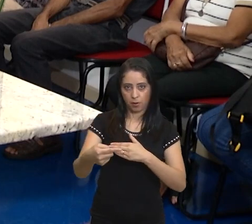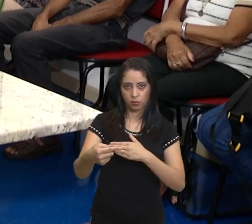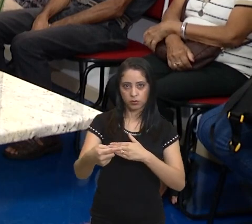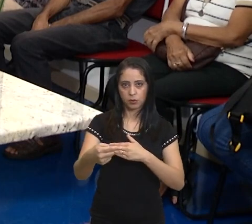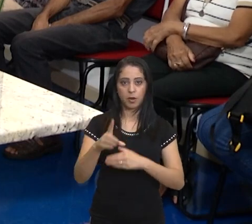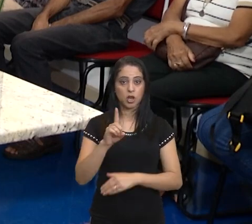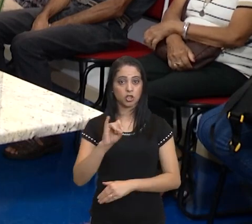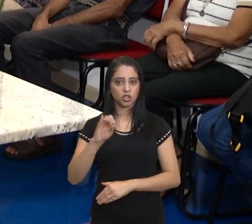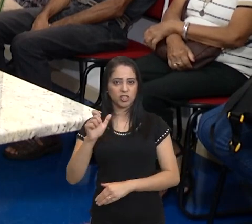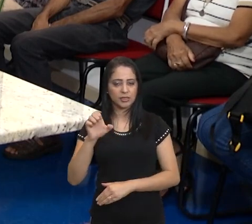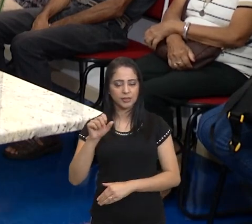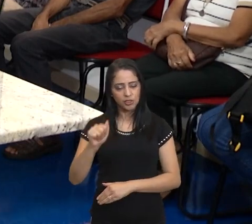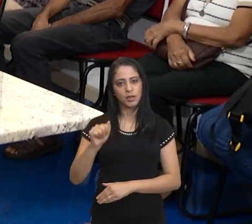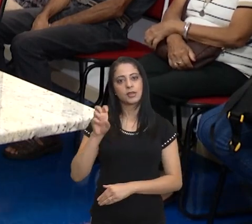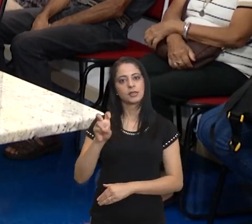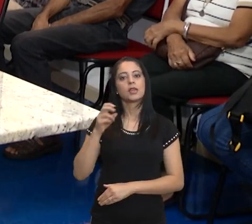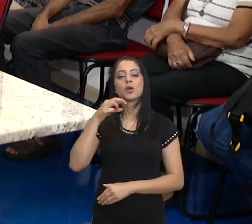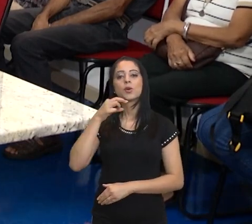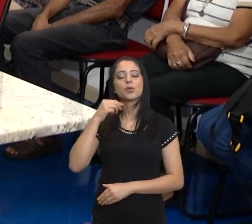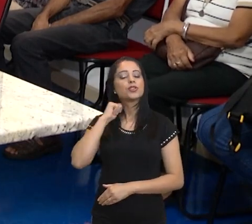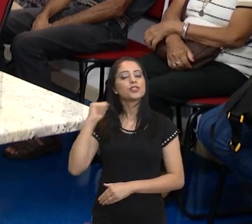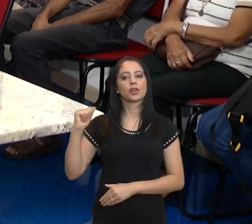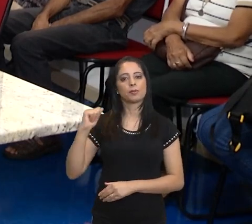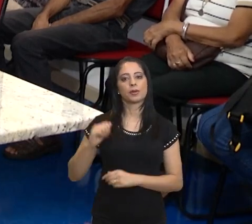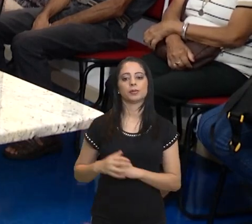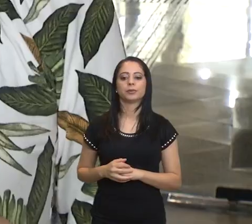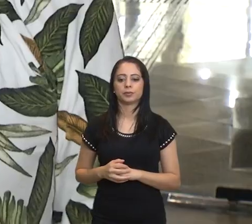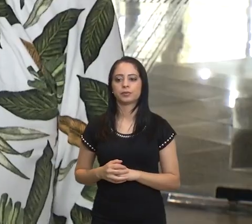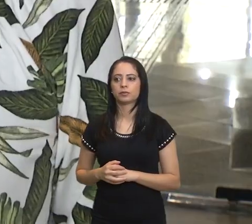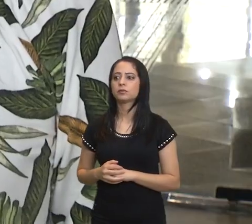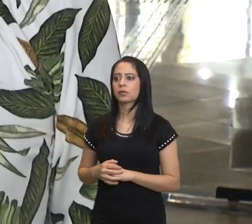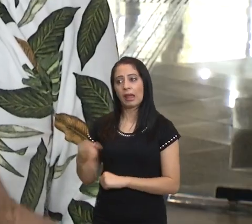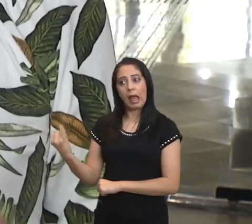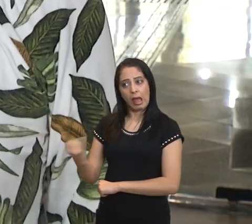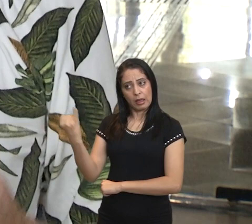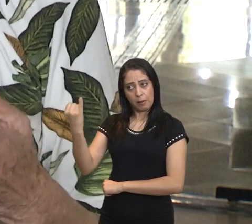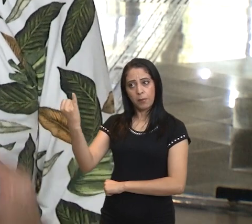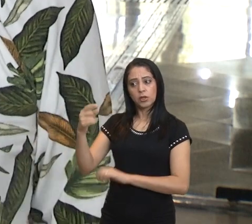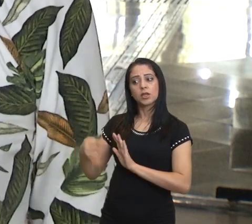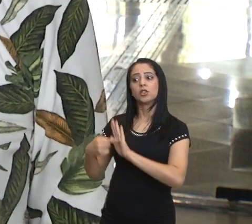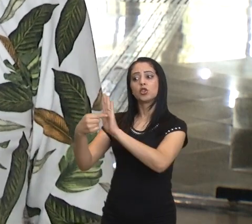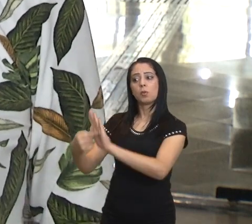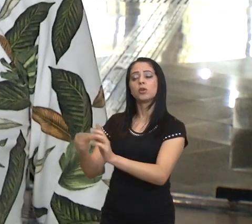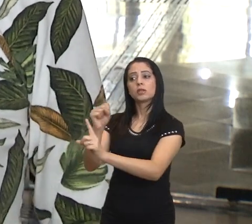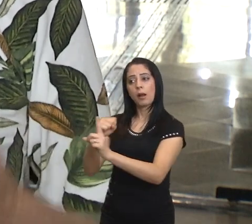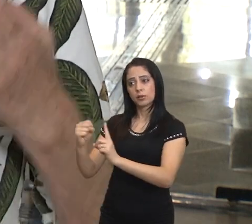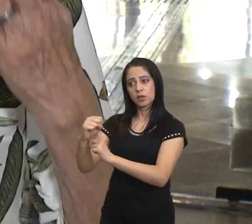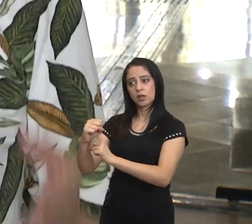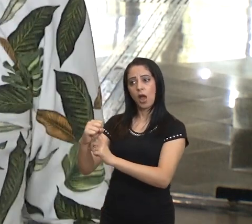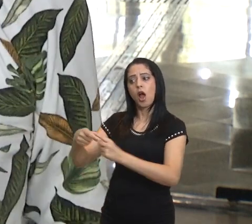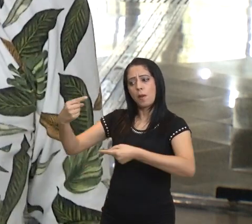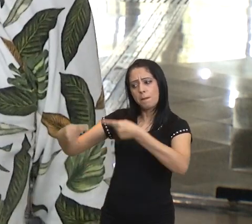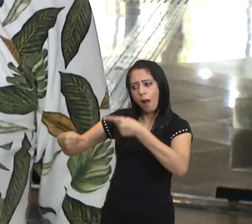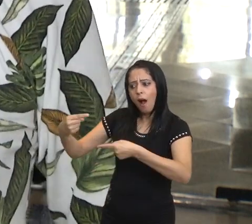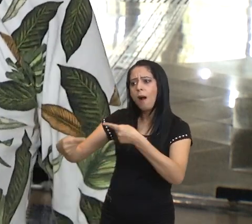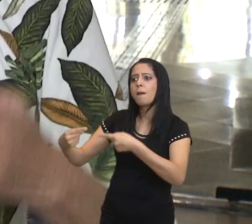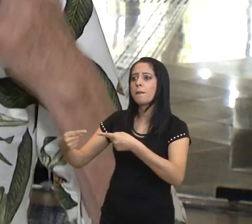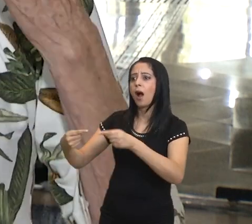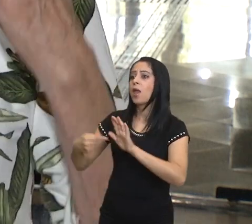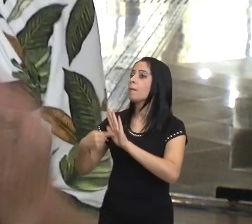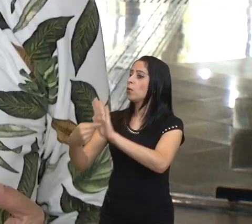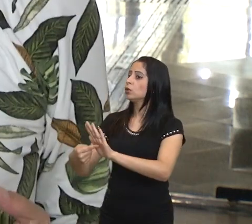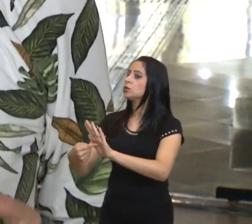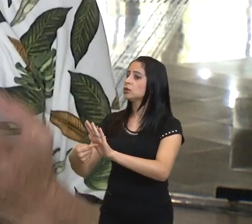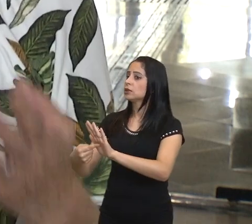da frente com os munícipes está previsto para o dia 5 de abril. E eu acho que é importante trazer isso para a sociedade, discutir com a